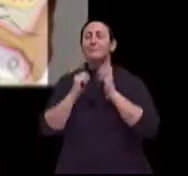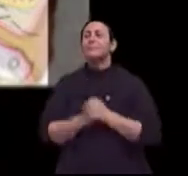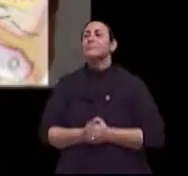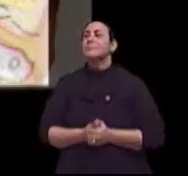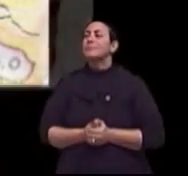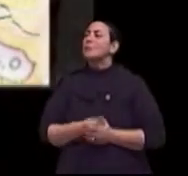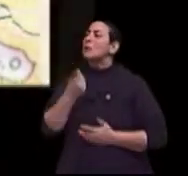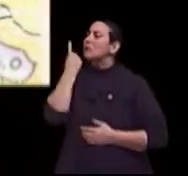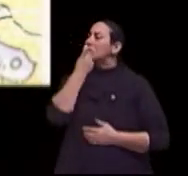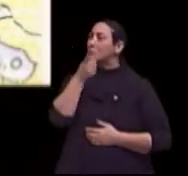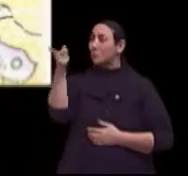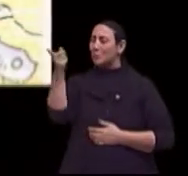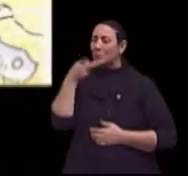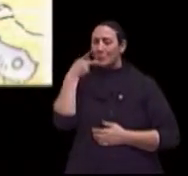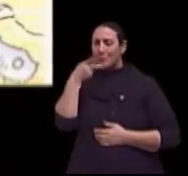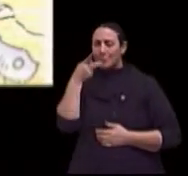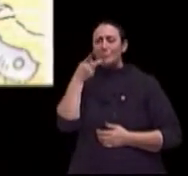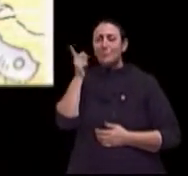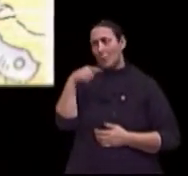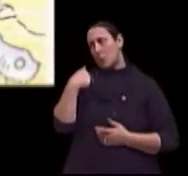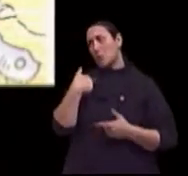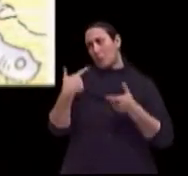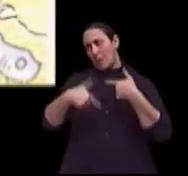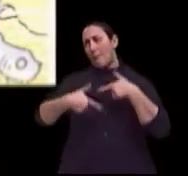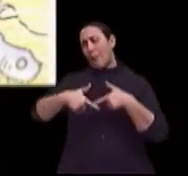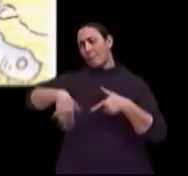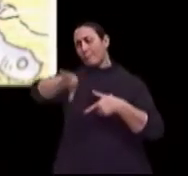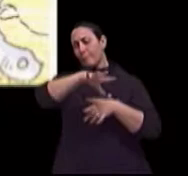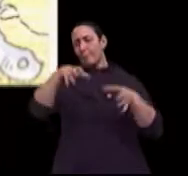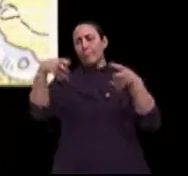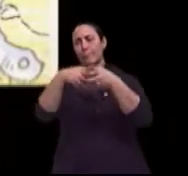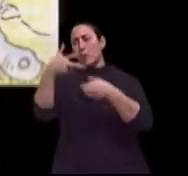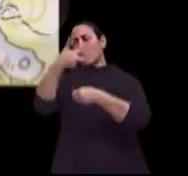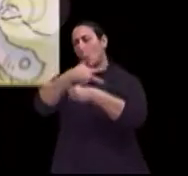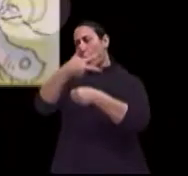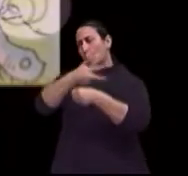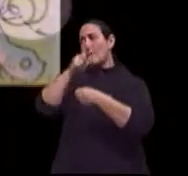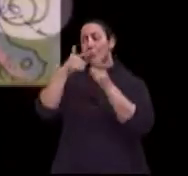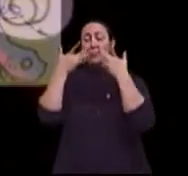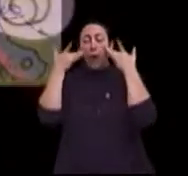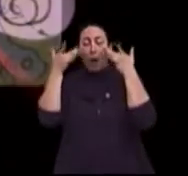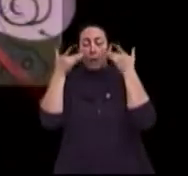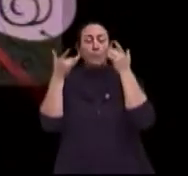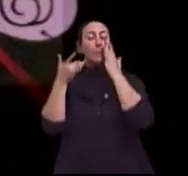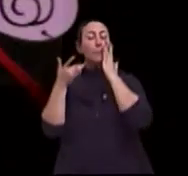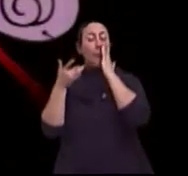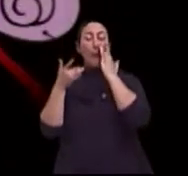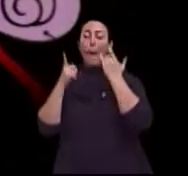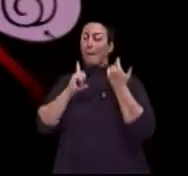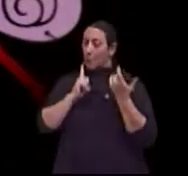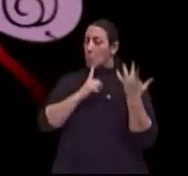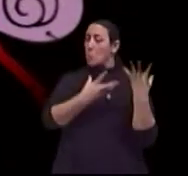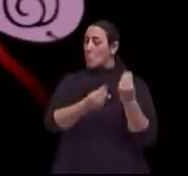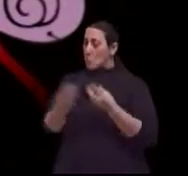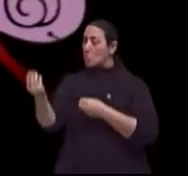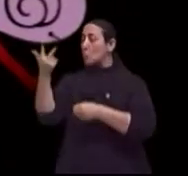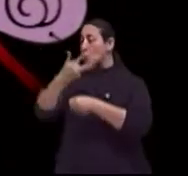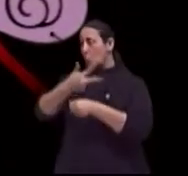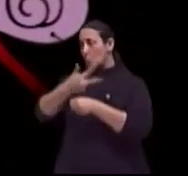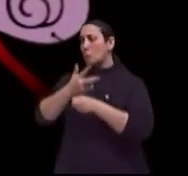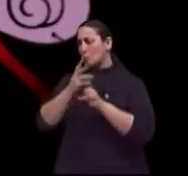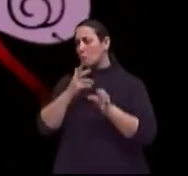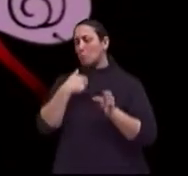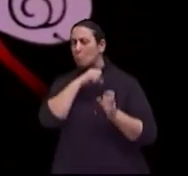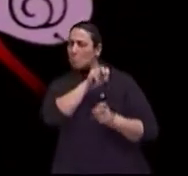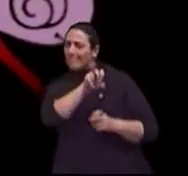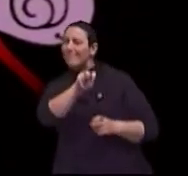atenção, porque eu já ouvi muitos idosos, como eu trabalho com idosos em teatro, né? Há muitos e muitos anos, muitos idosos já passaram por mim. E eu ouço isso de